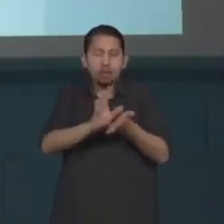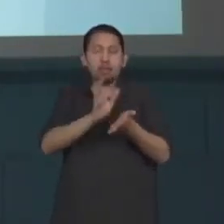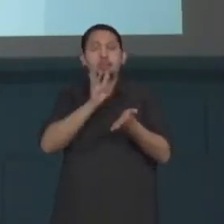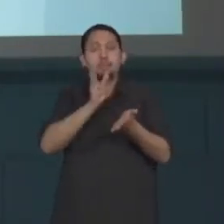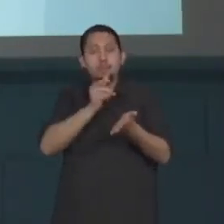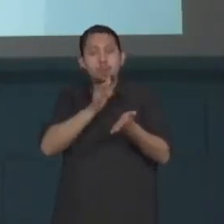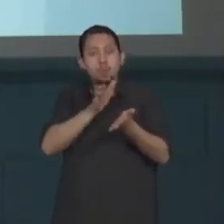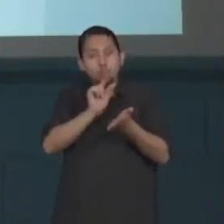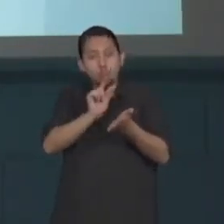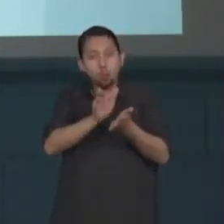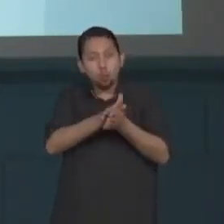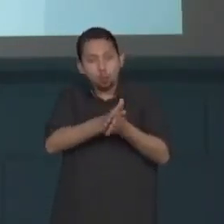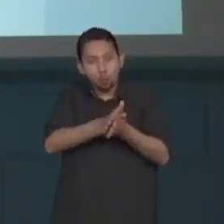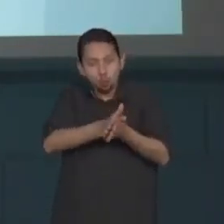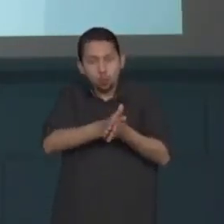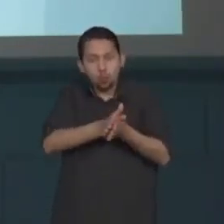ela